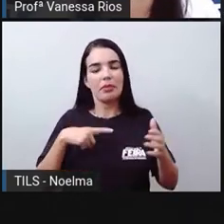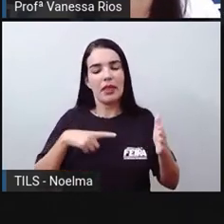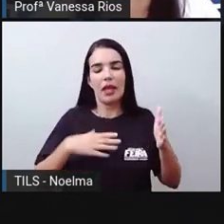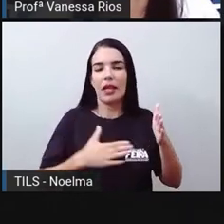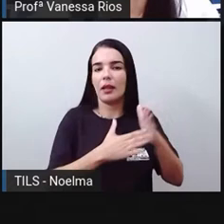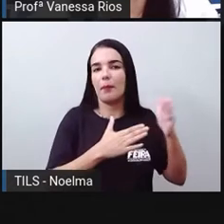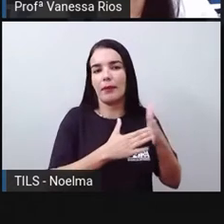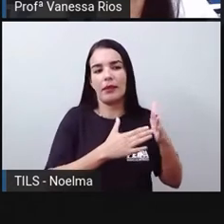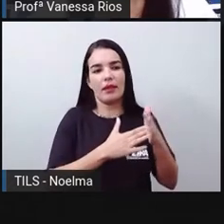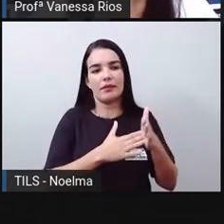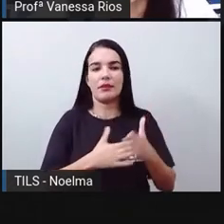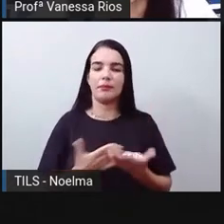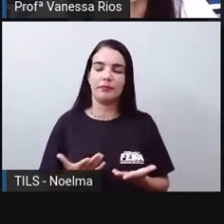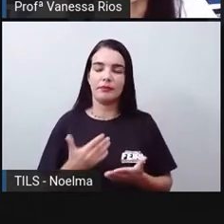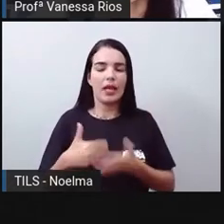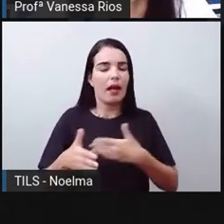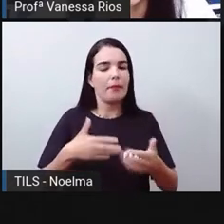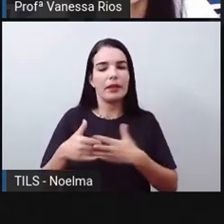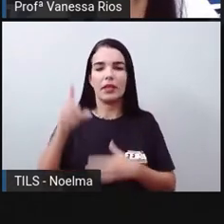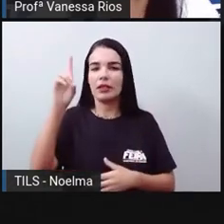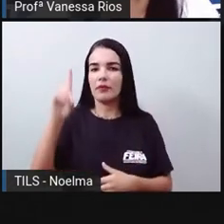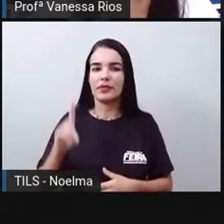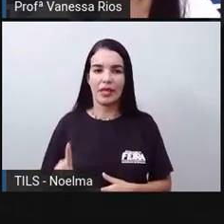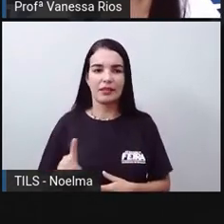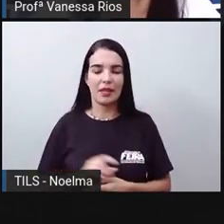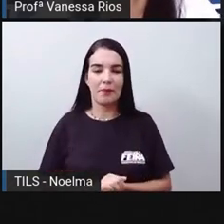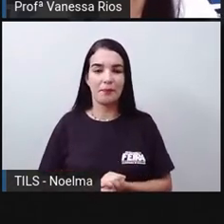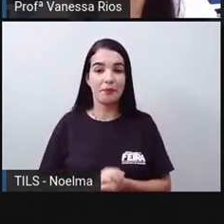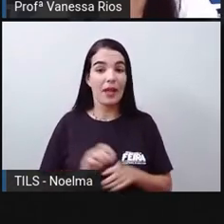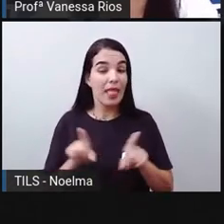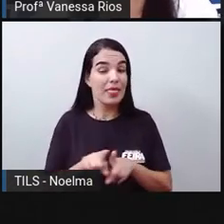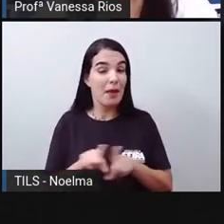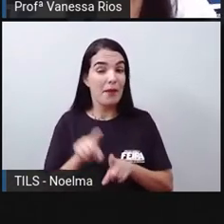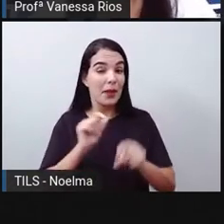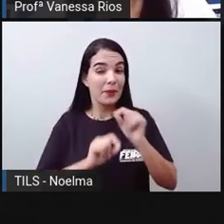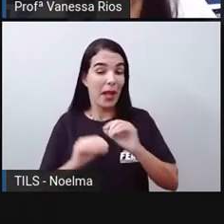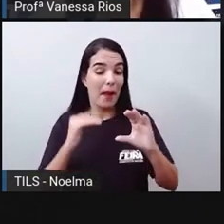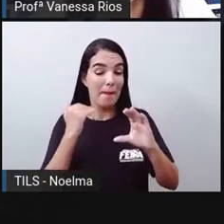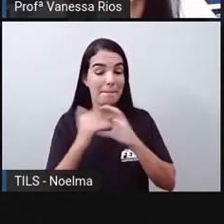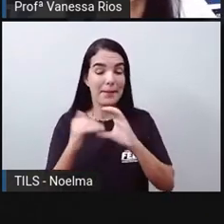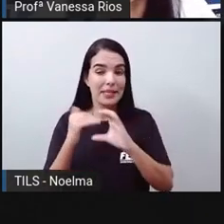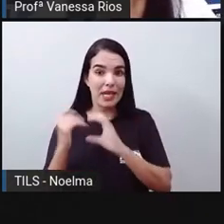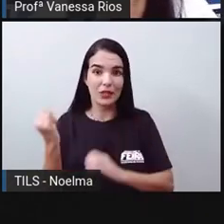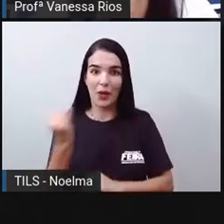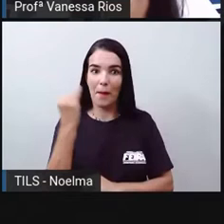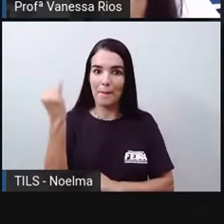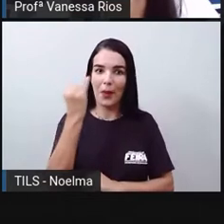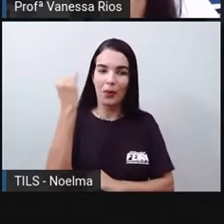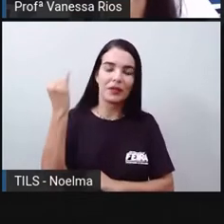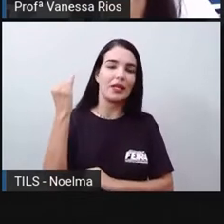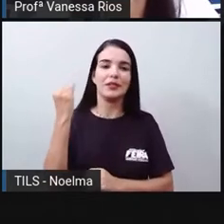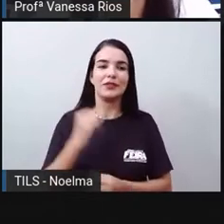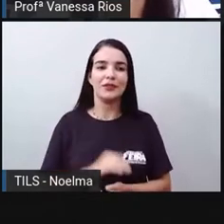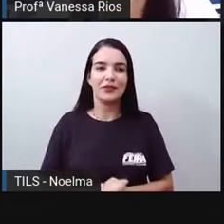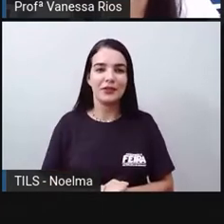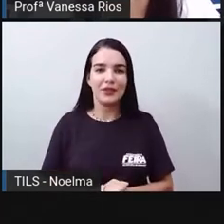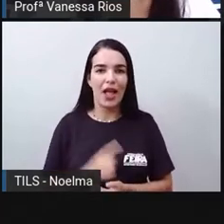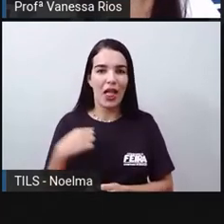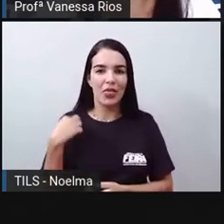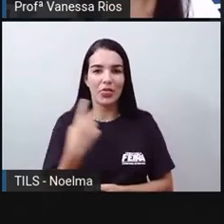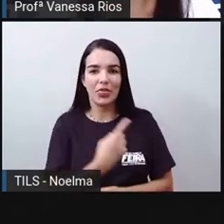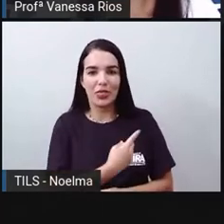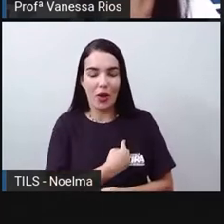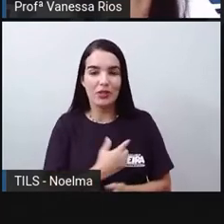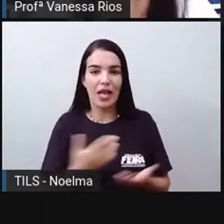das suas deficiências. Além disso, além dessa mensagem tão importante para a